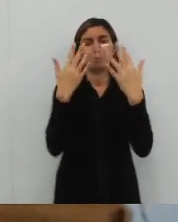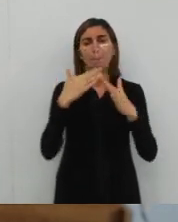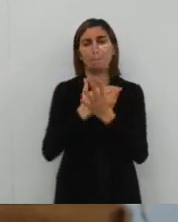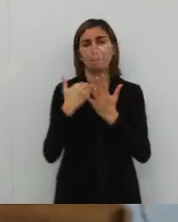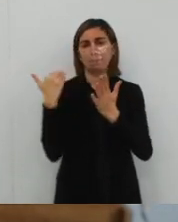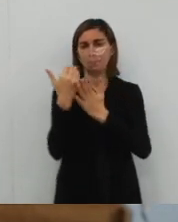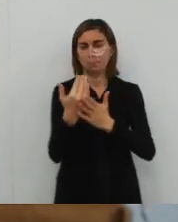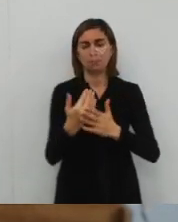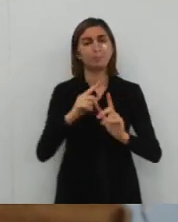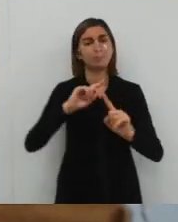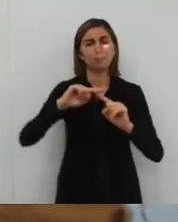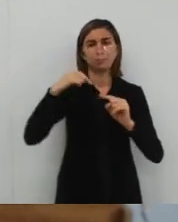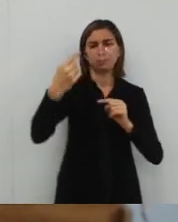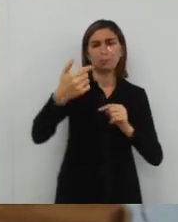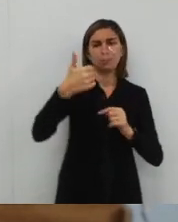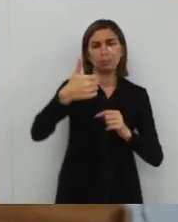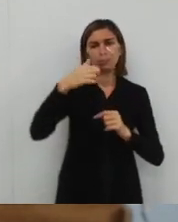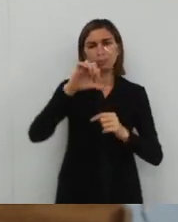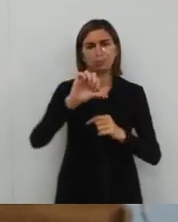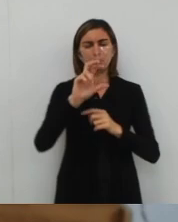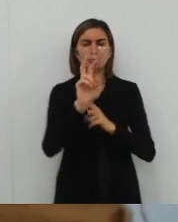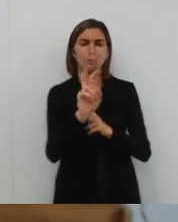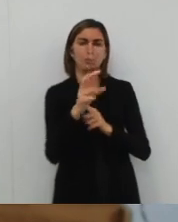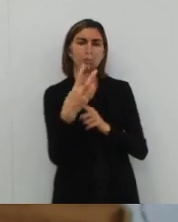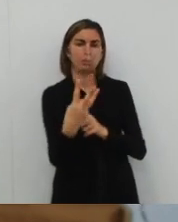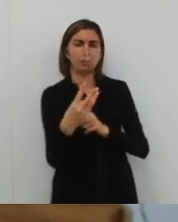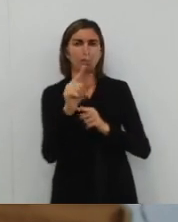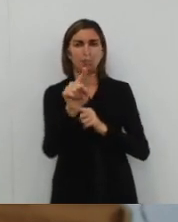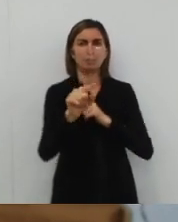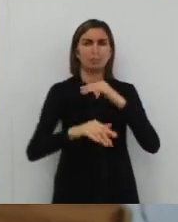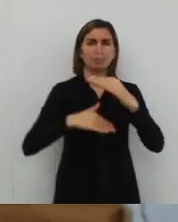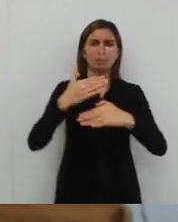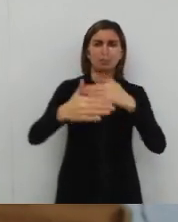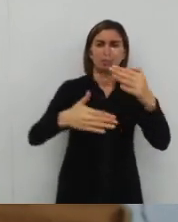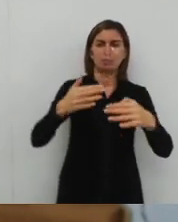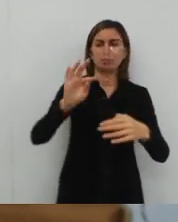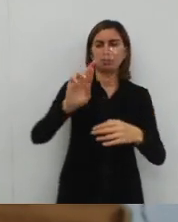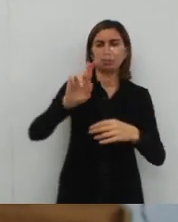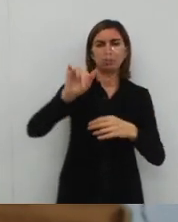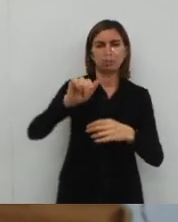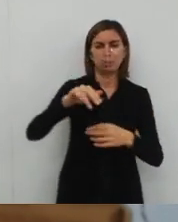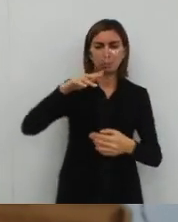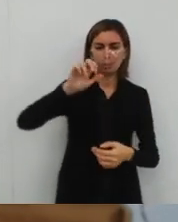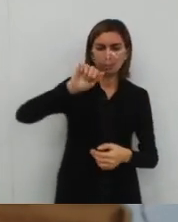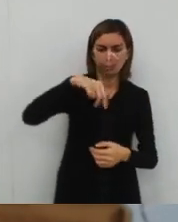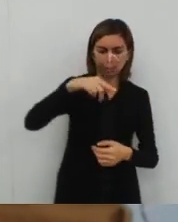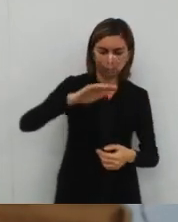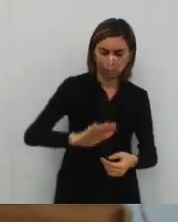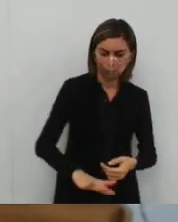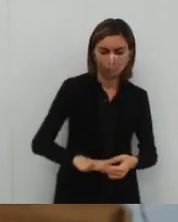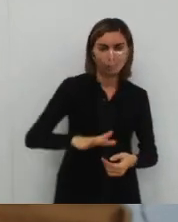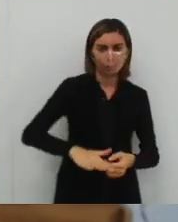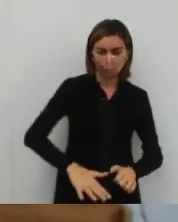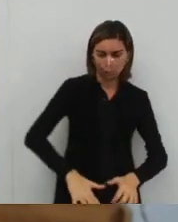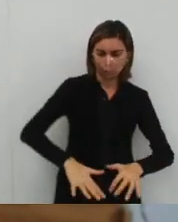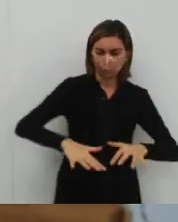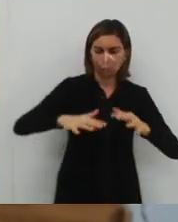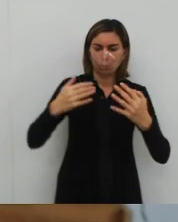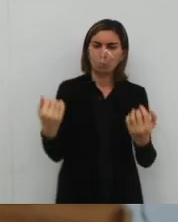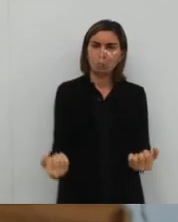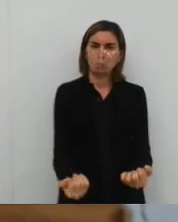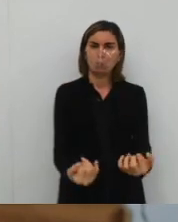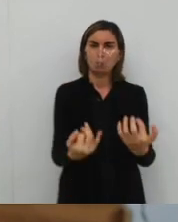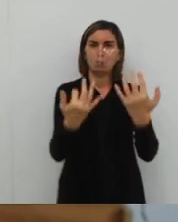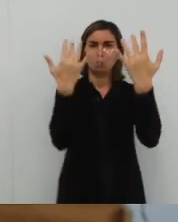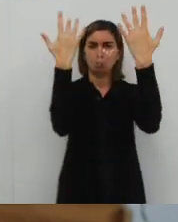depois, um pouco depois, em 1953, ele desenvolve o trigo anão, que é um trigo que tem uma alta produção